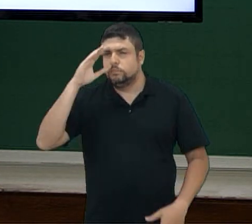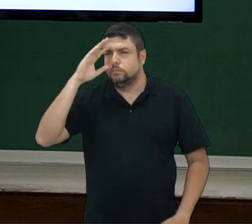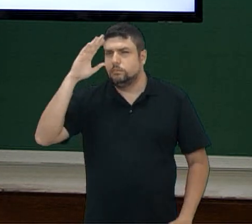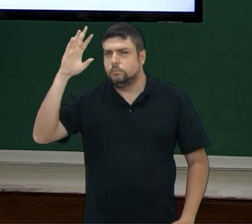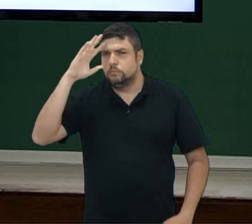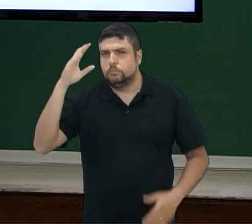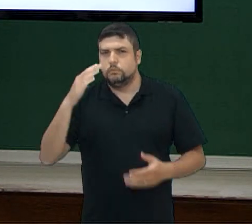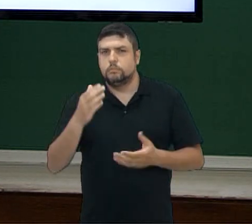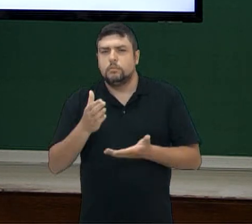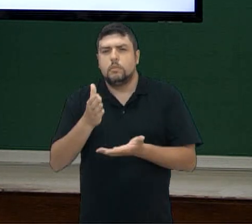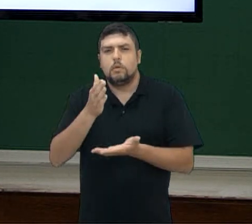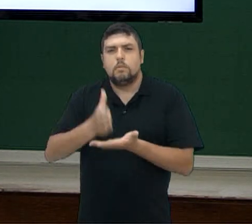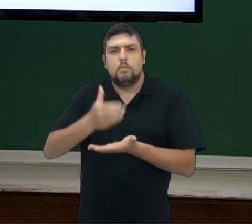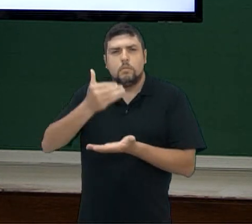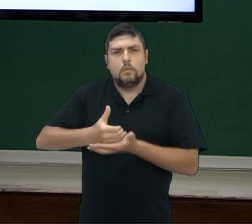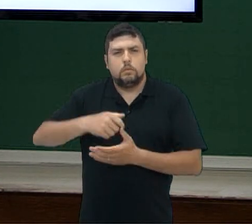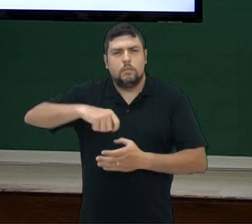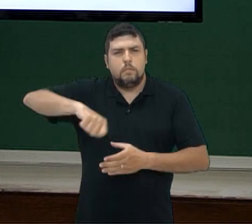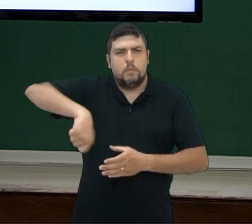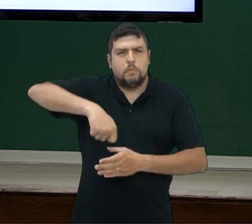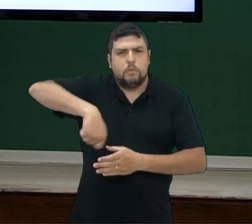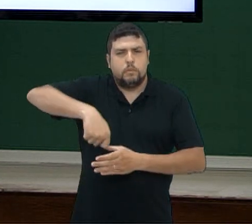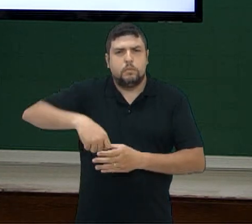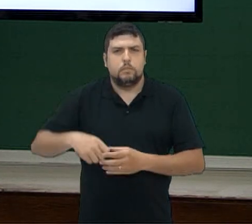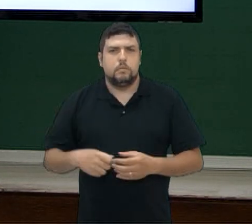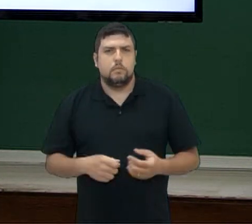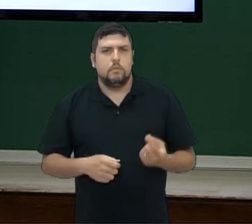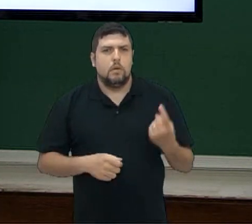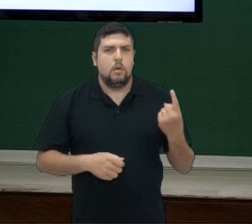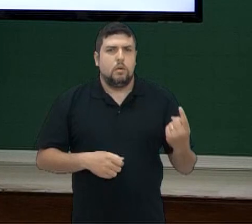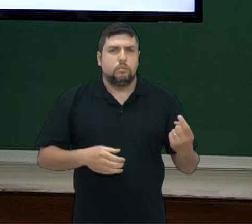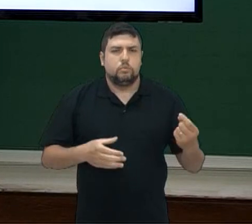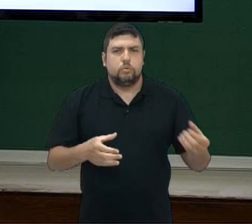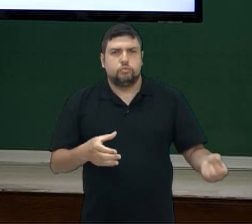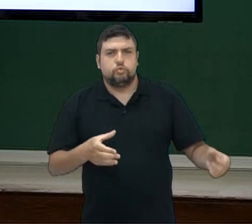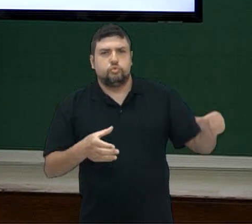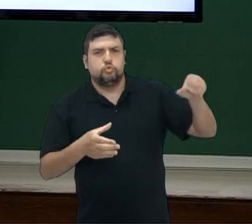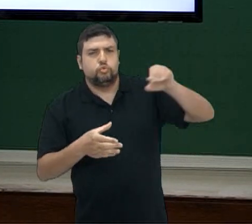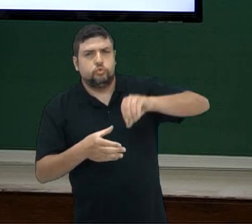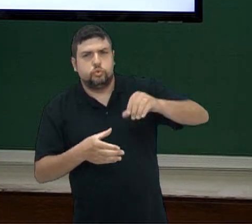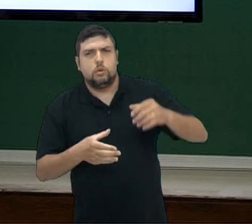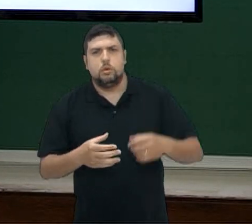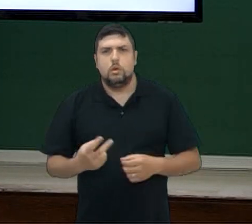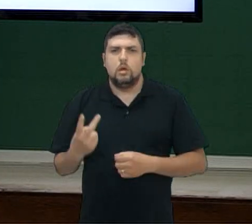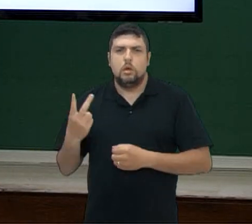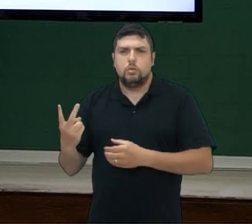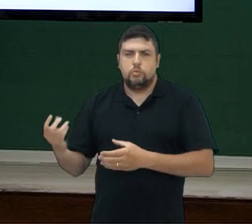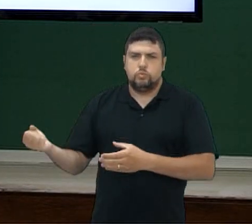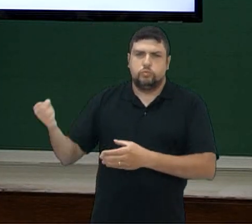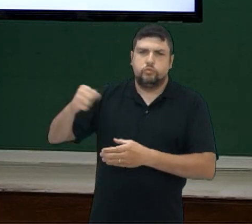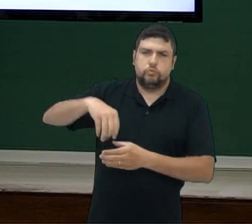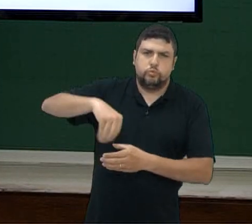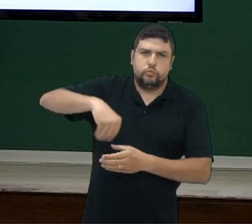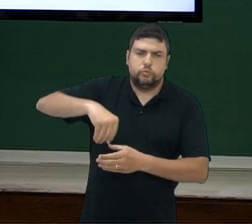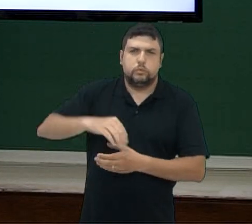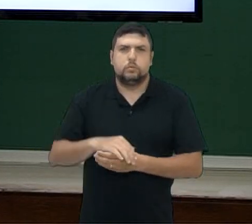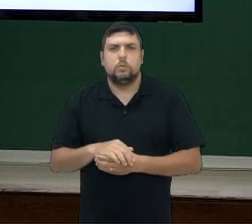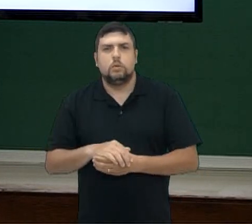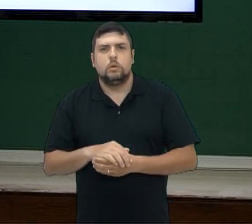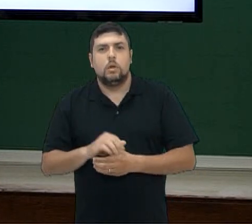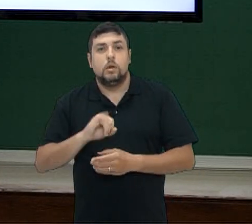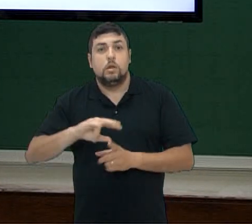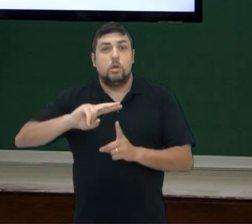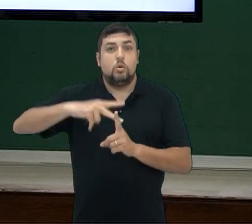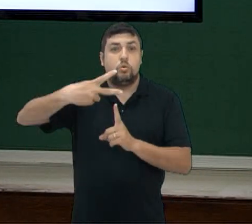na receita de bolo 1 xícara de leite, 2 de trigo. Se eu vou dobrar essa receita, eu vou colocar